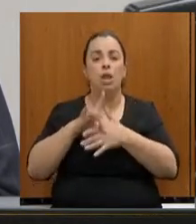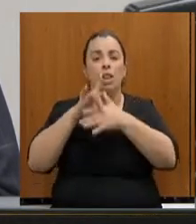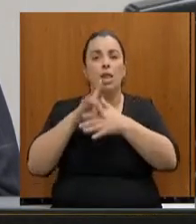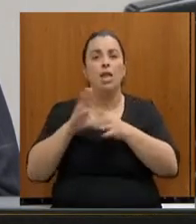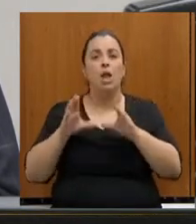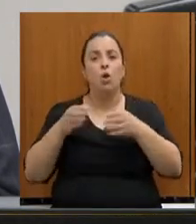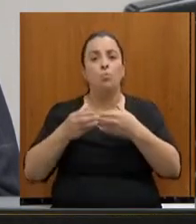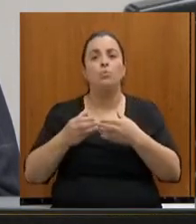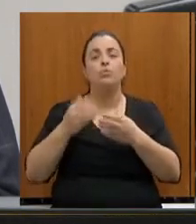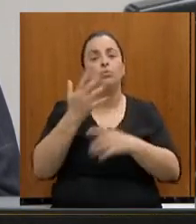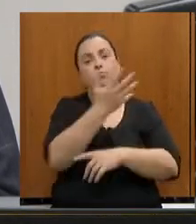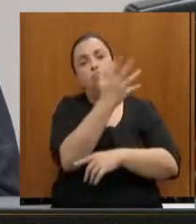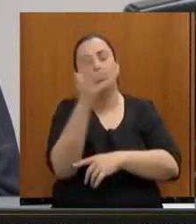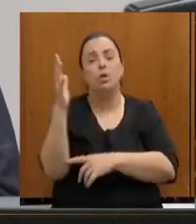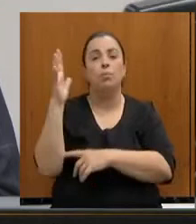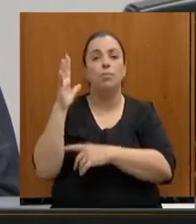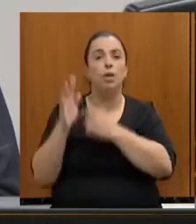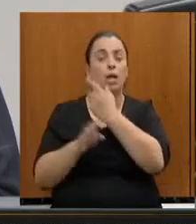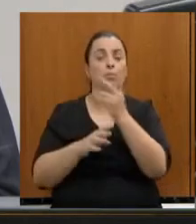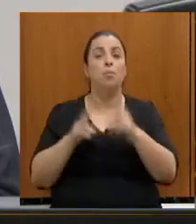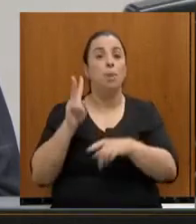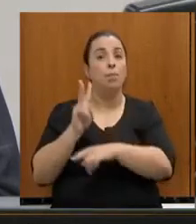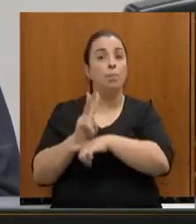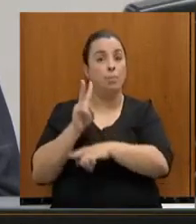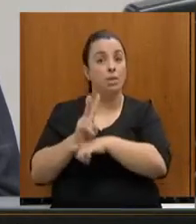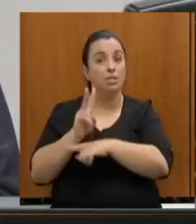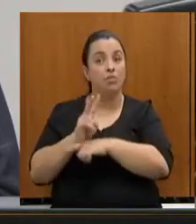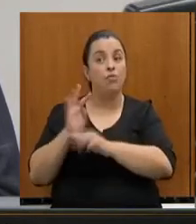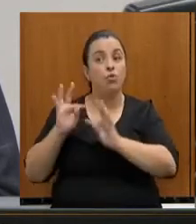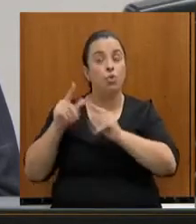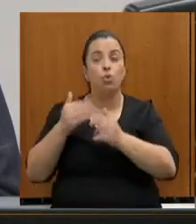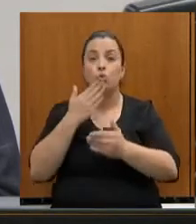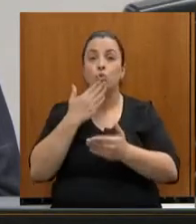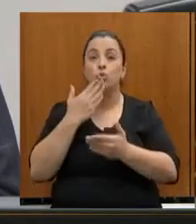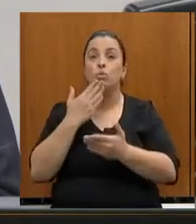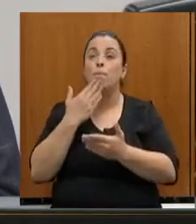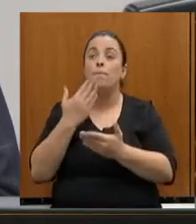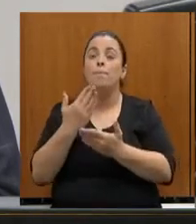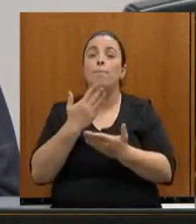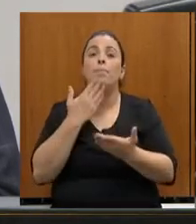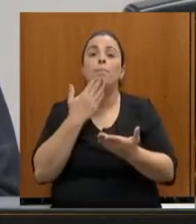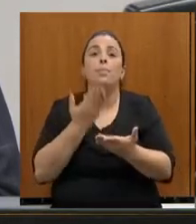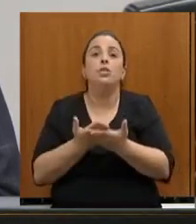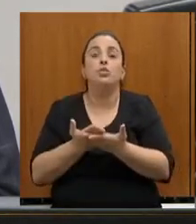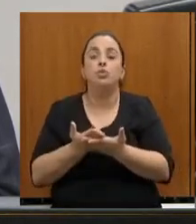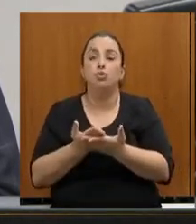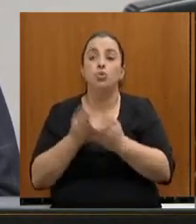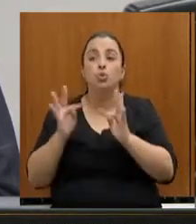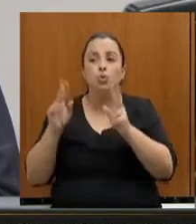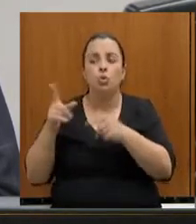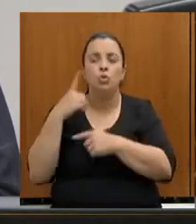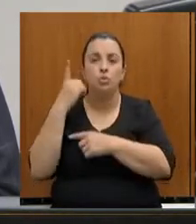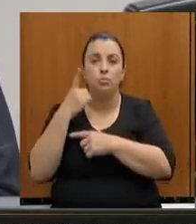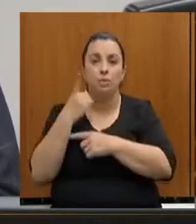todos os pleitos justos dos deputados buscando uma interação